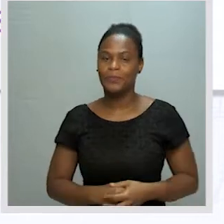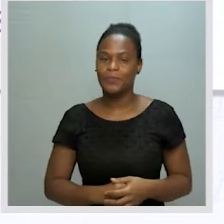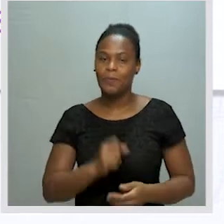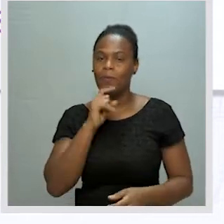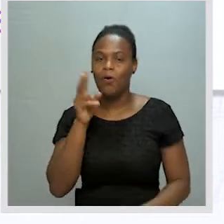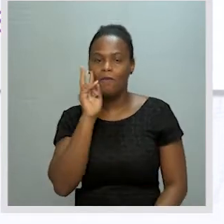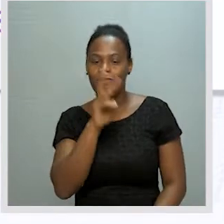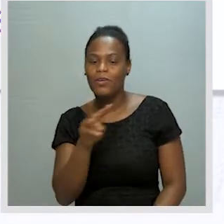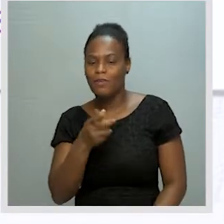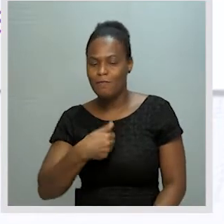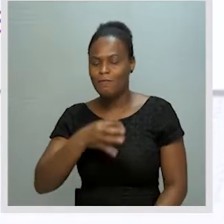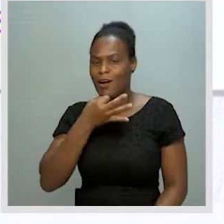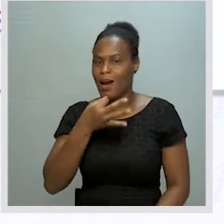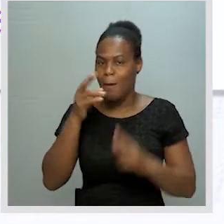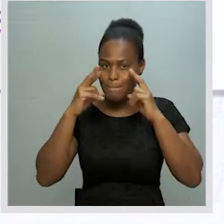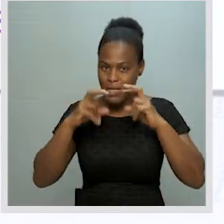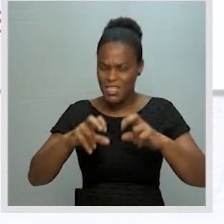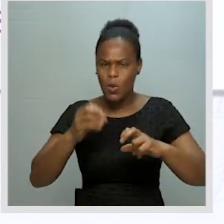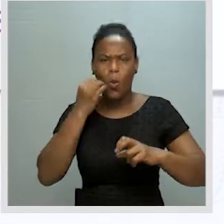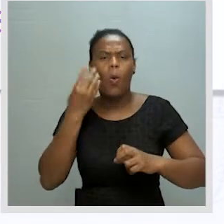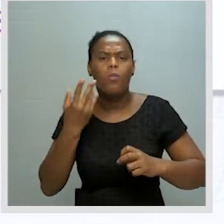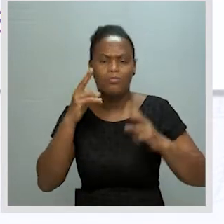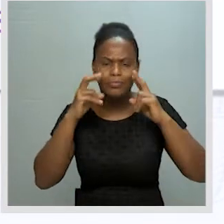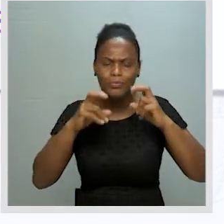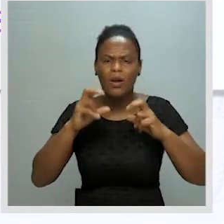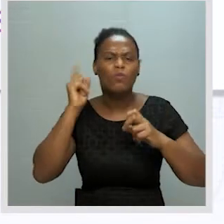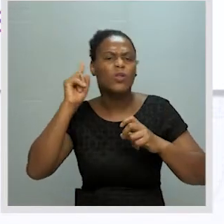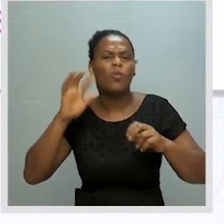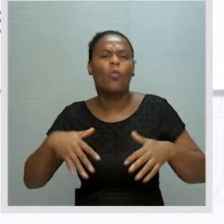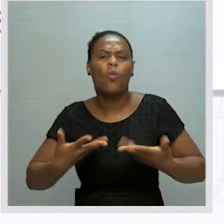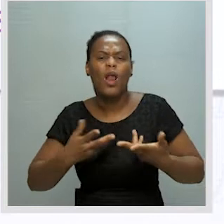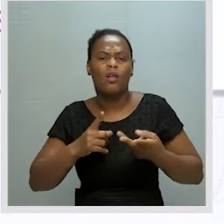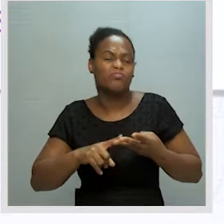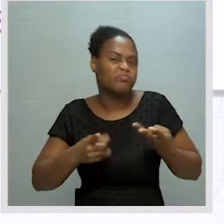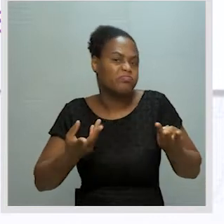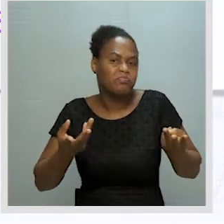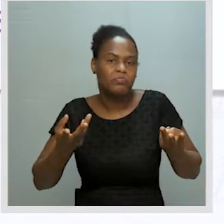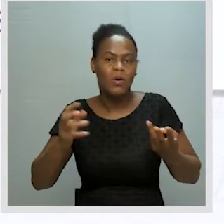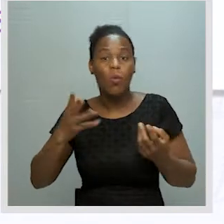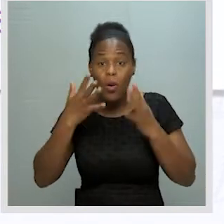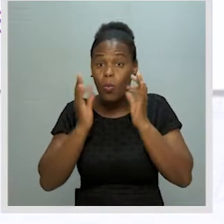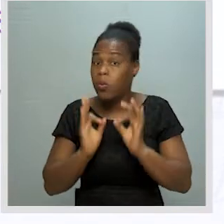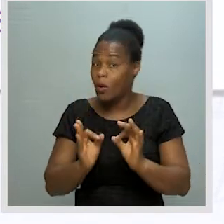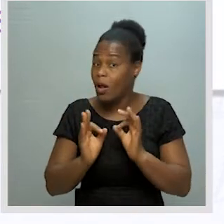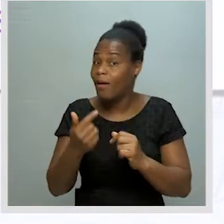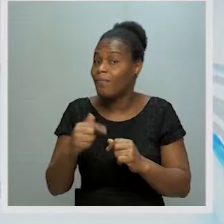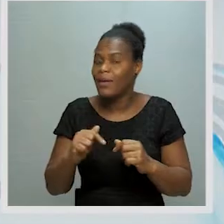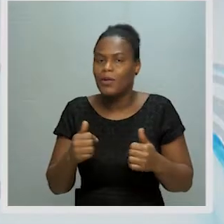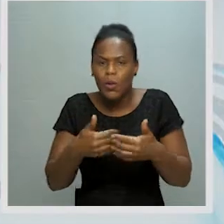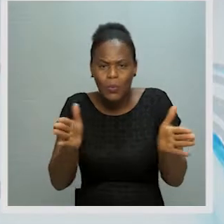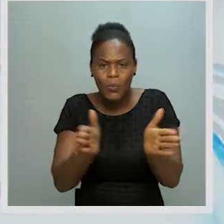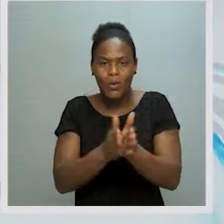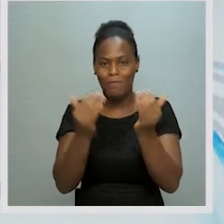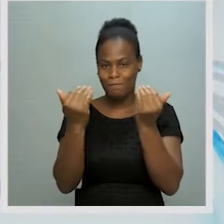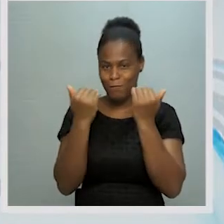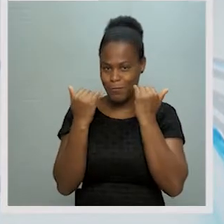podem observar, falamos da pesquisa, como pesquisar, a sua utilidade, a sua importância, os cuidados a ter. Todas